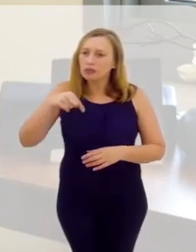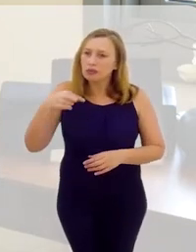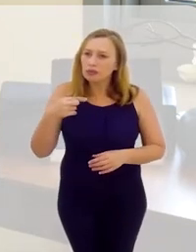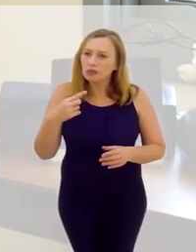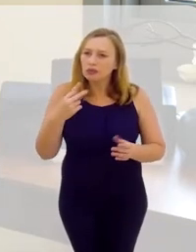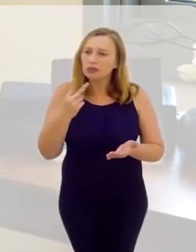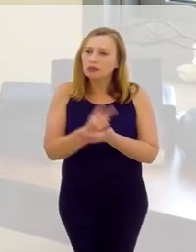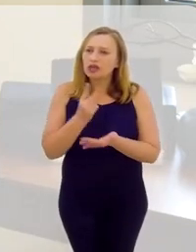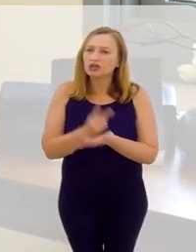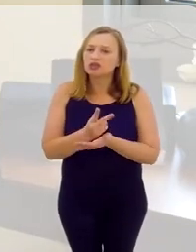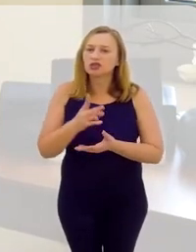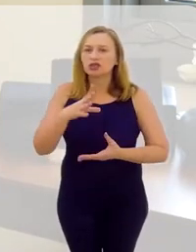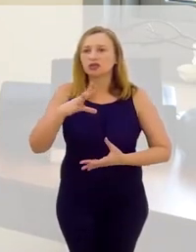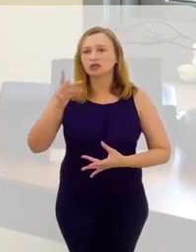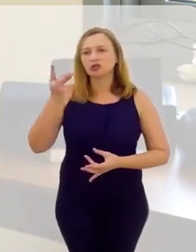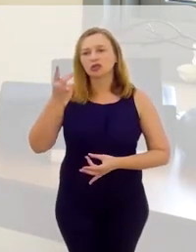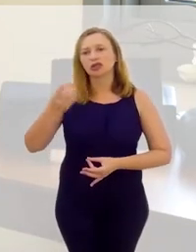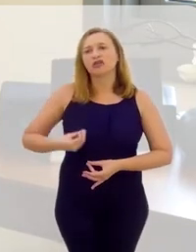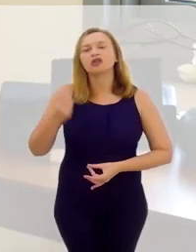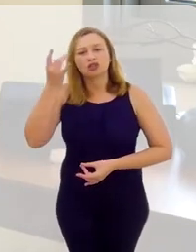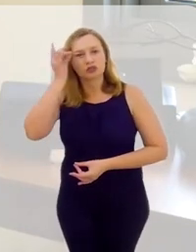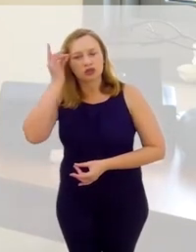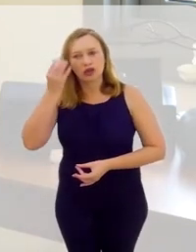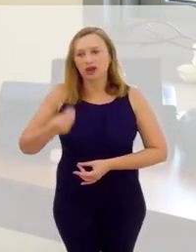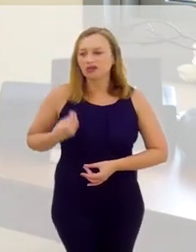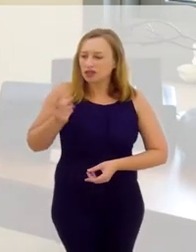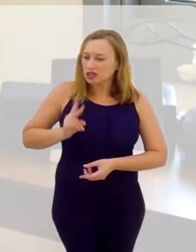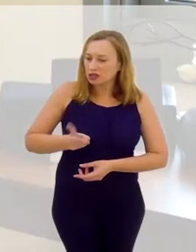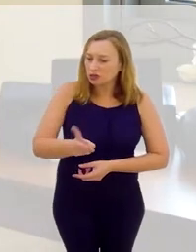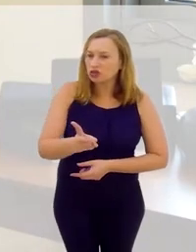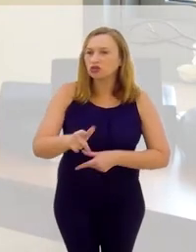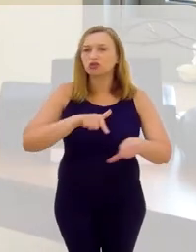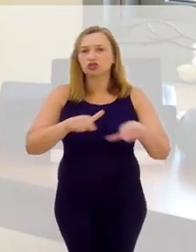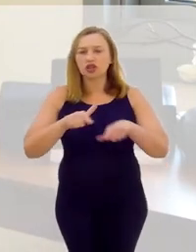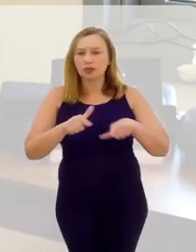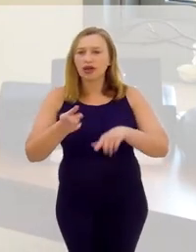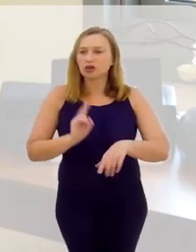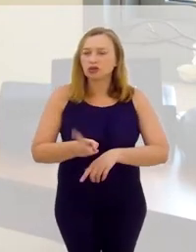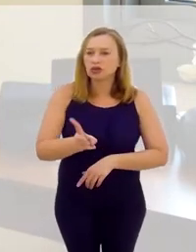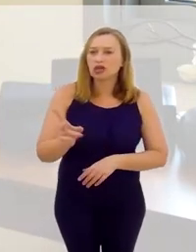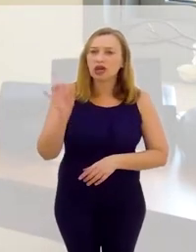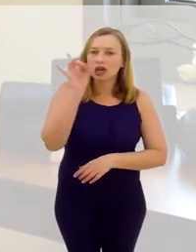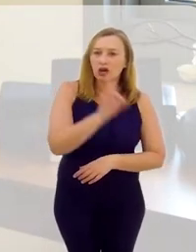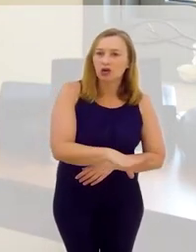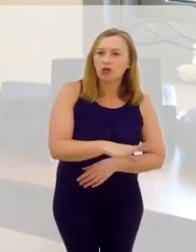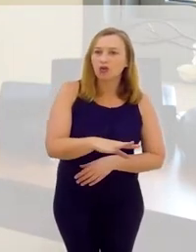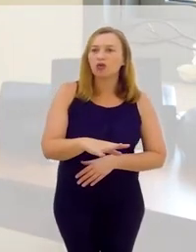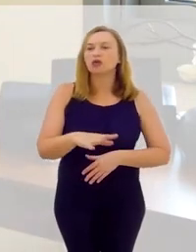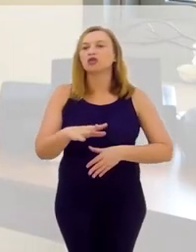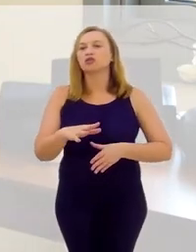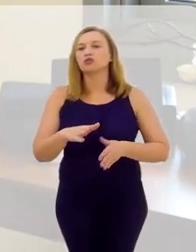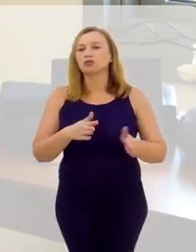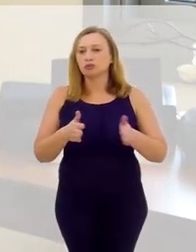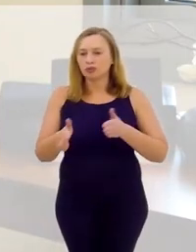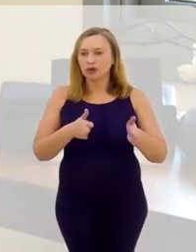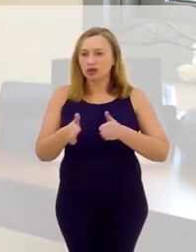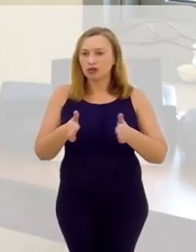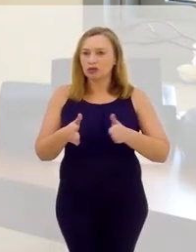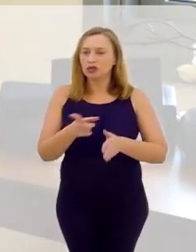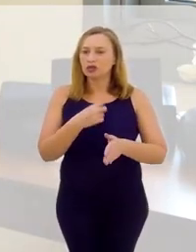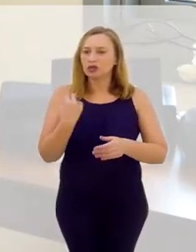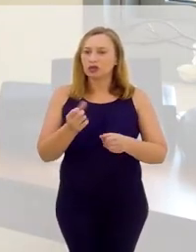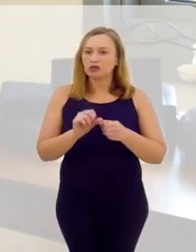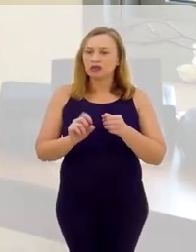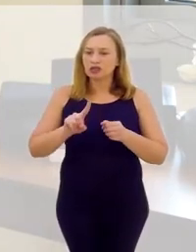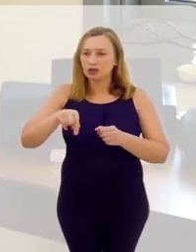véu, mesmo estando lá no estado espiritual, porque a vida continua, os trabalhos continuam. Mas essa é a última ordenança que é